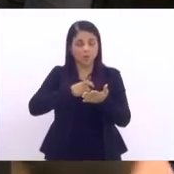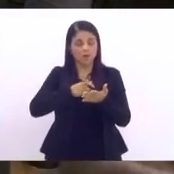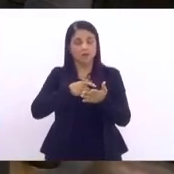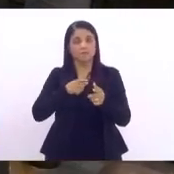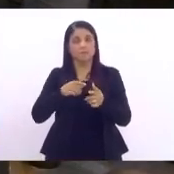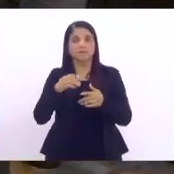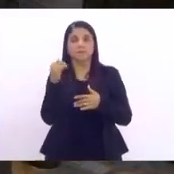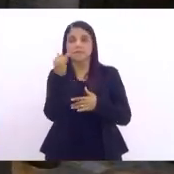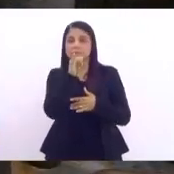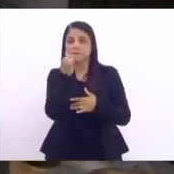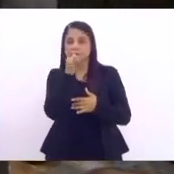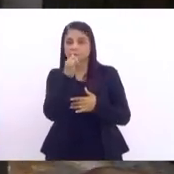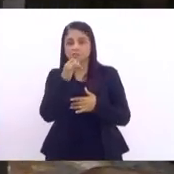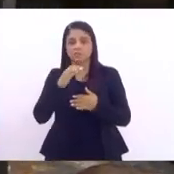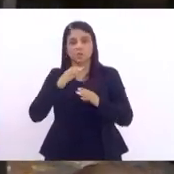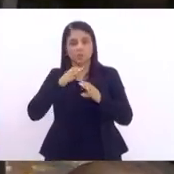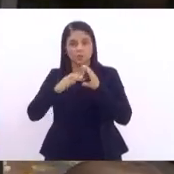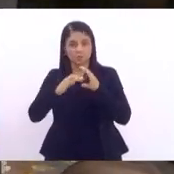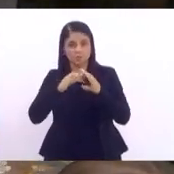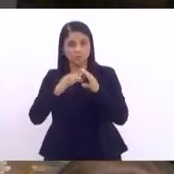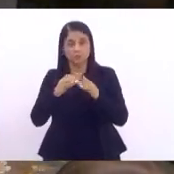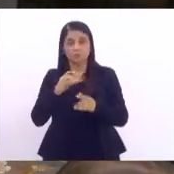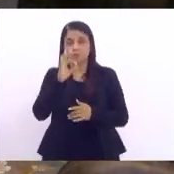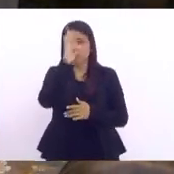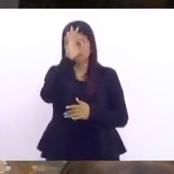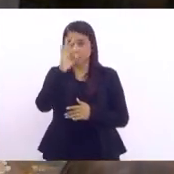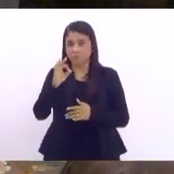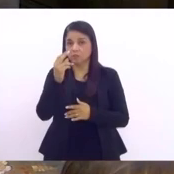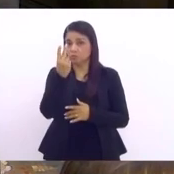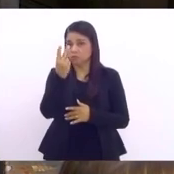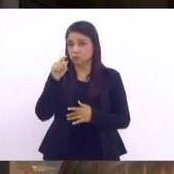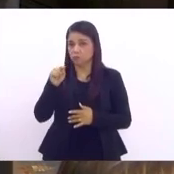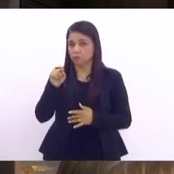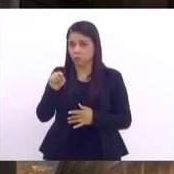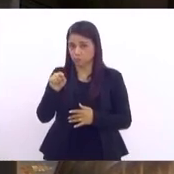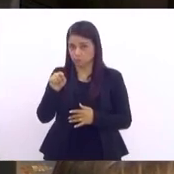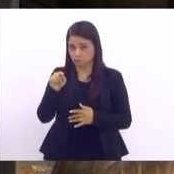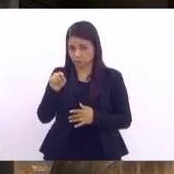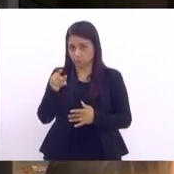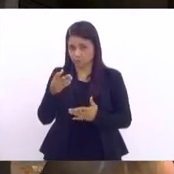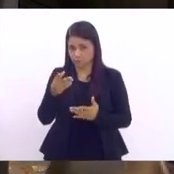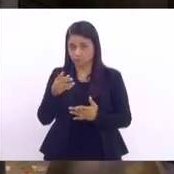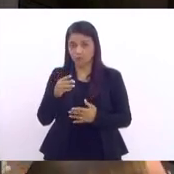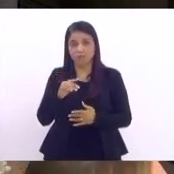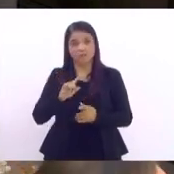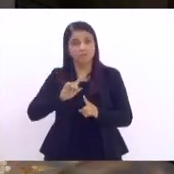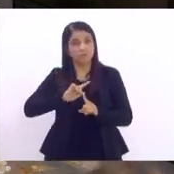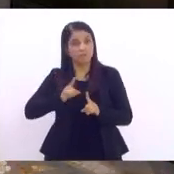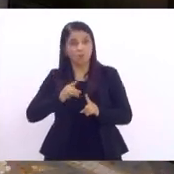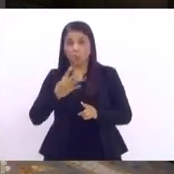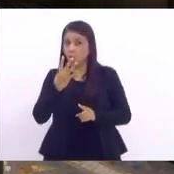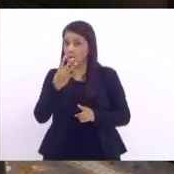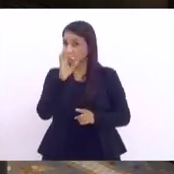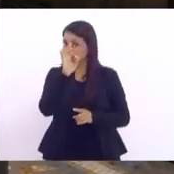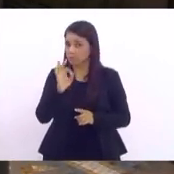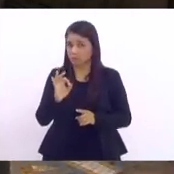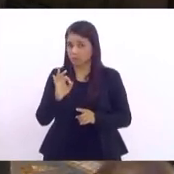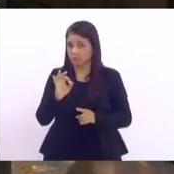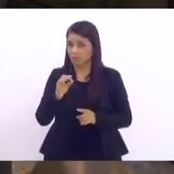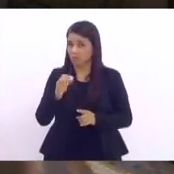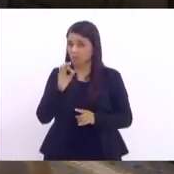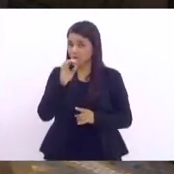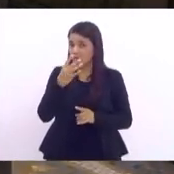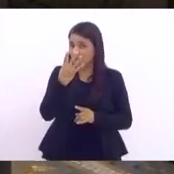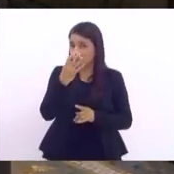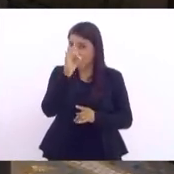de 2 pontos percentuais. E não 4, porque 4 seria totalmente inconstitucional, que já é a